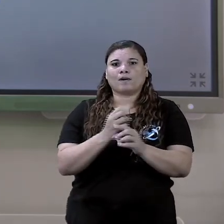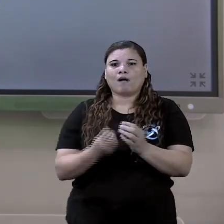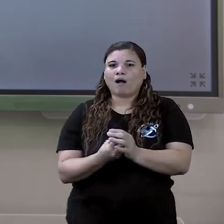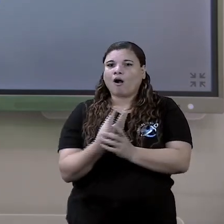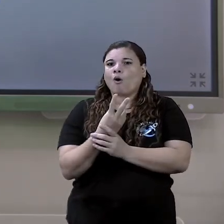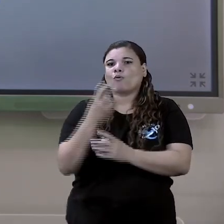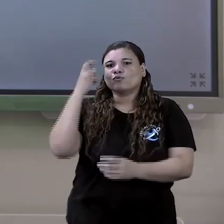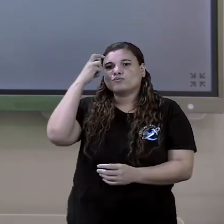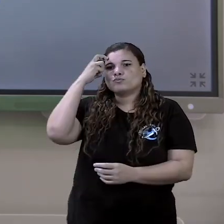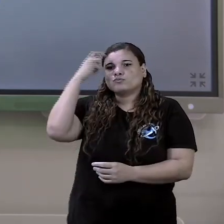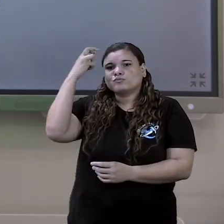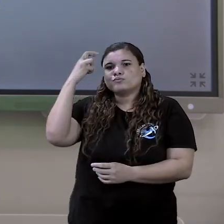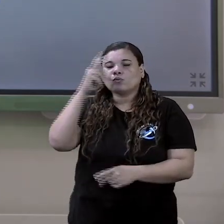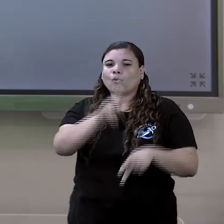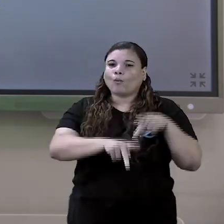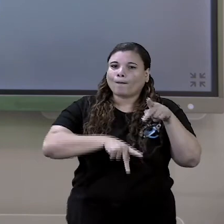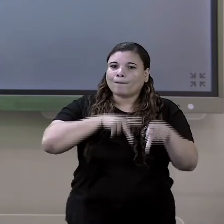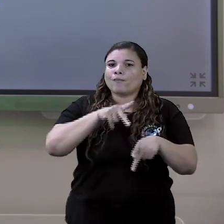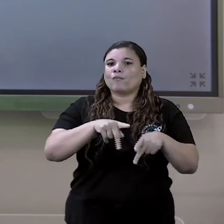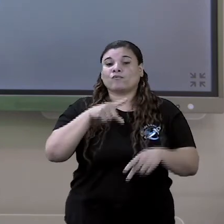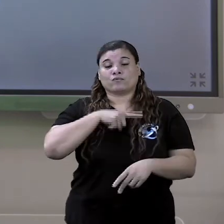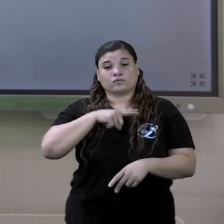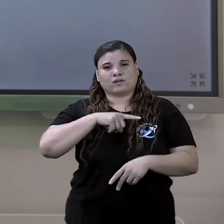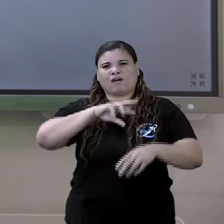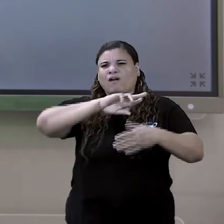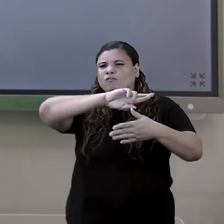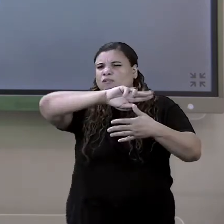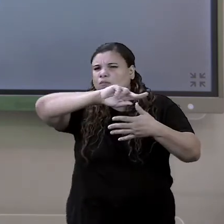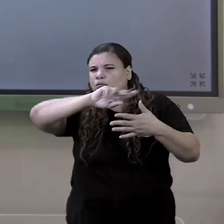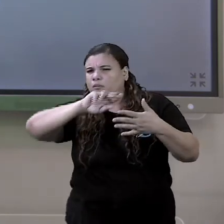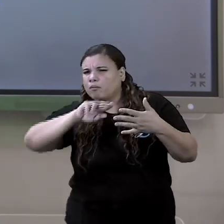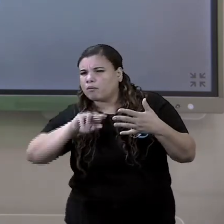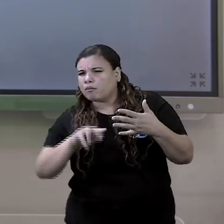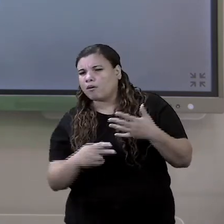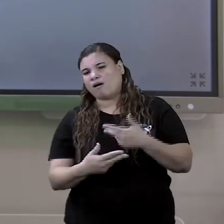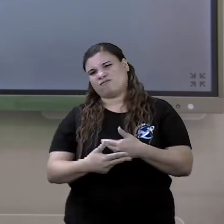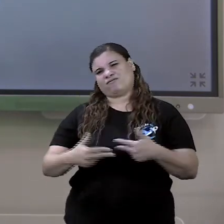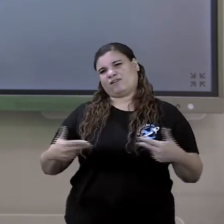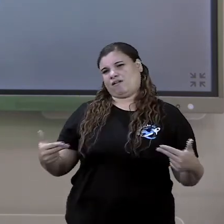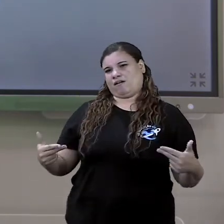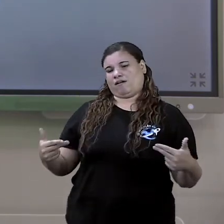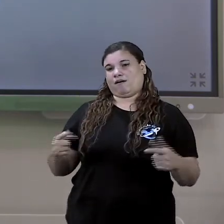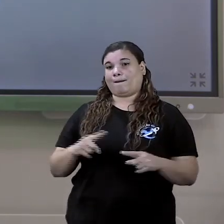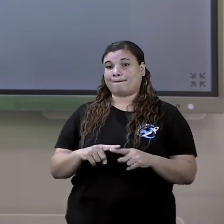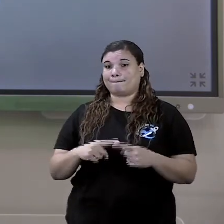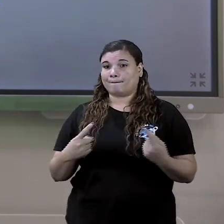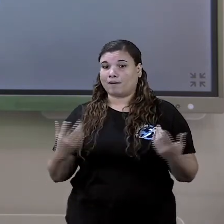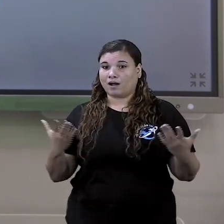Existem diversos tipos de fontes históricas, como essas que nós acabamos de estudar.